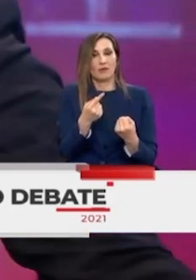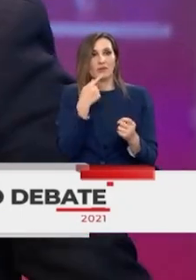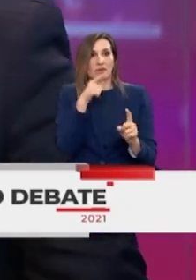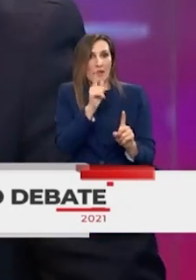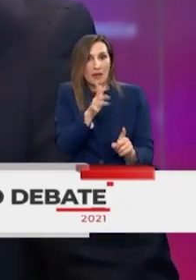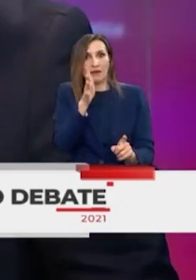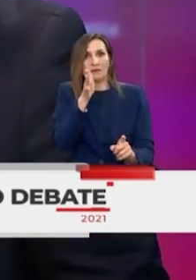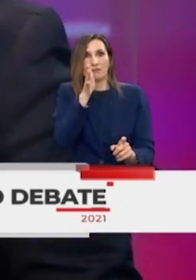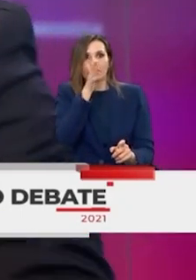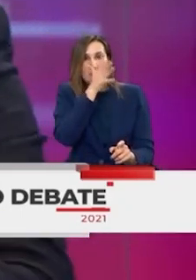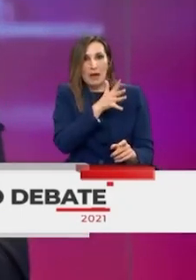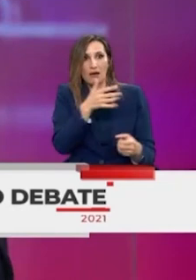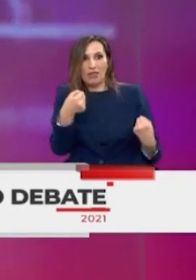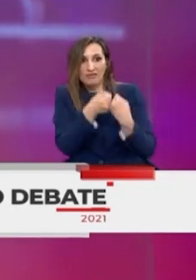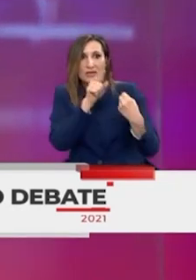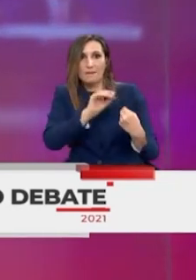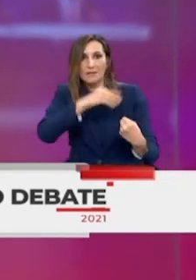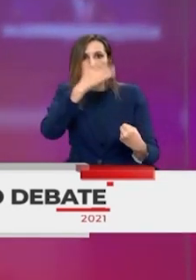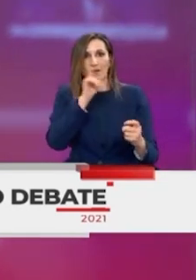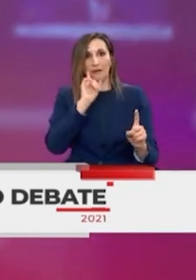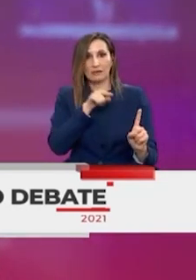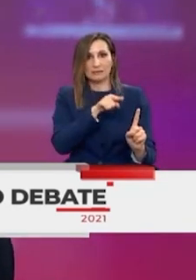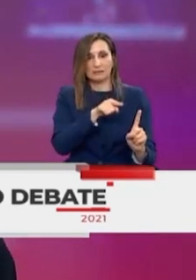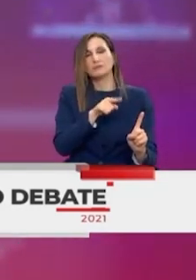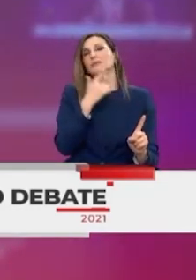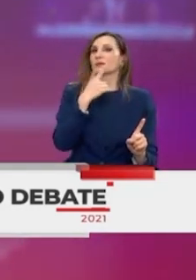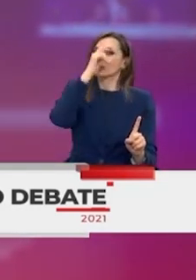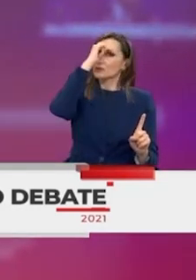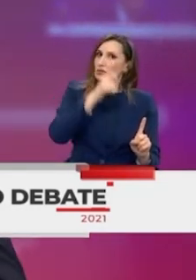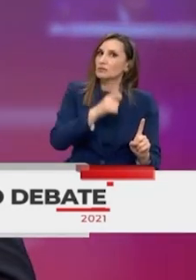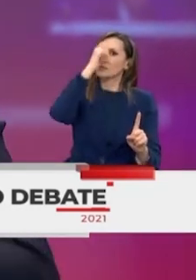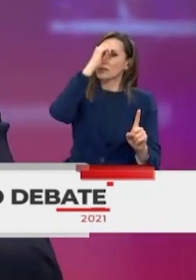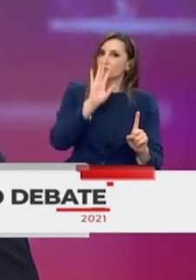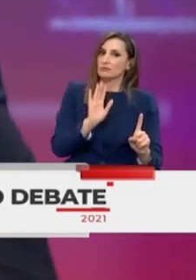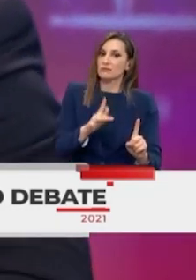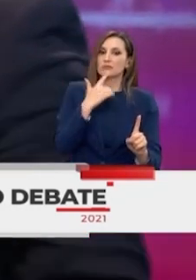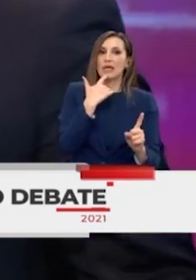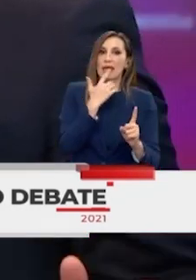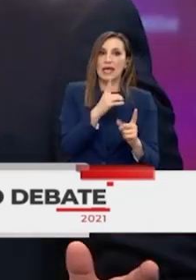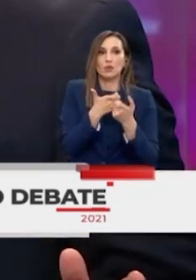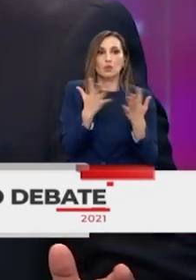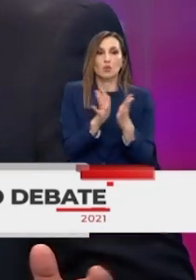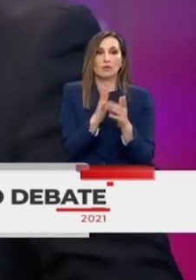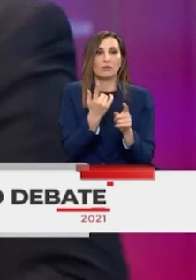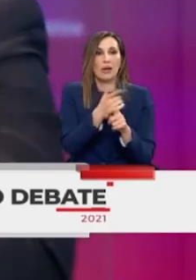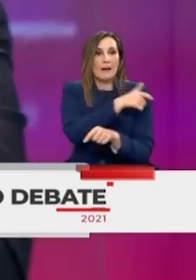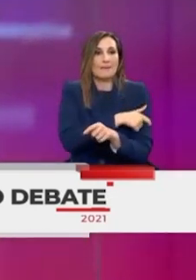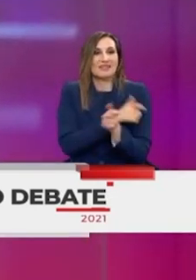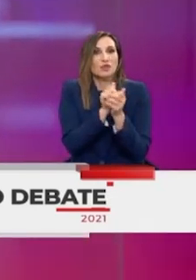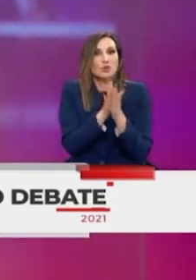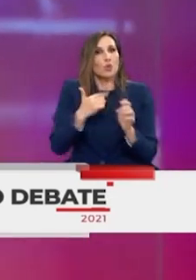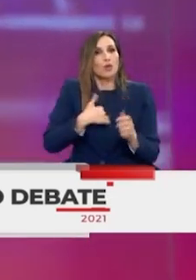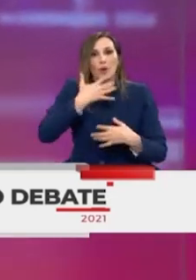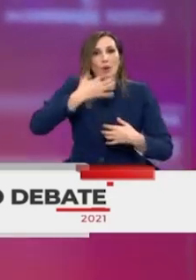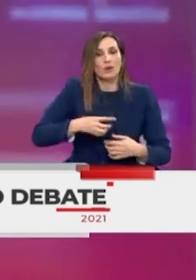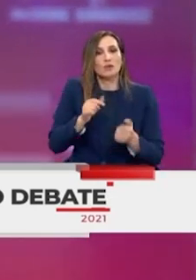é a minha principal adversária. A doutora Ana Gomes, e eu digo isto com respeito, representa tudo aquilo em que eu não acredito. Representa tudo